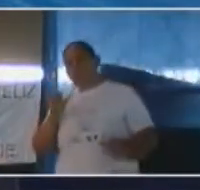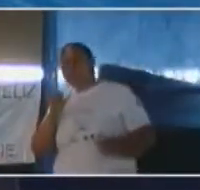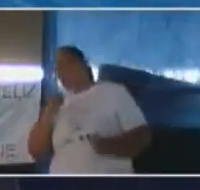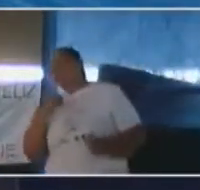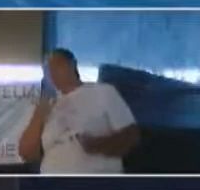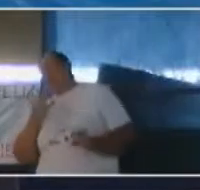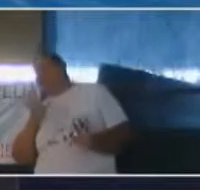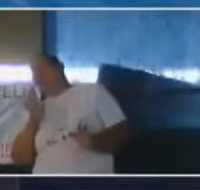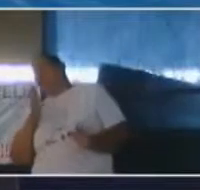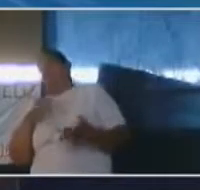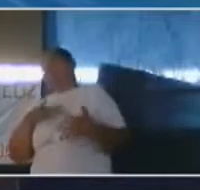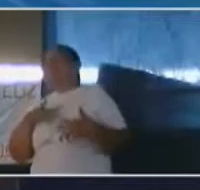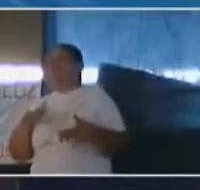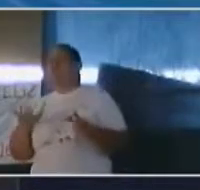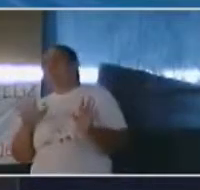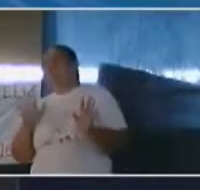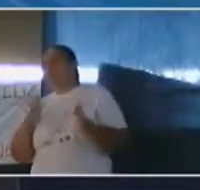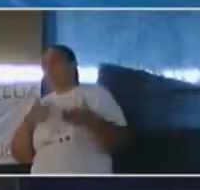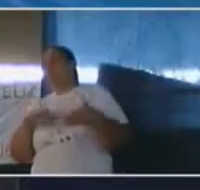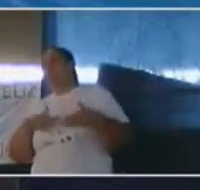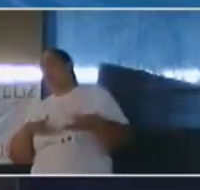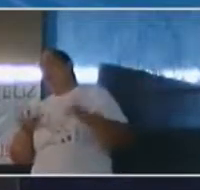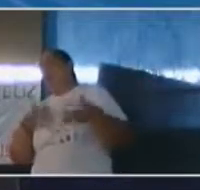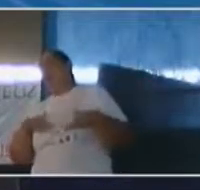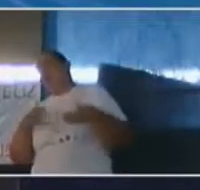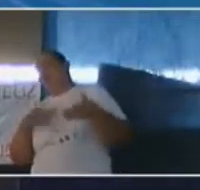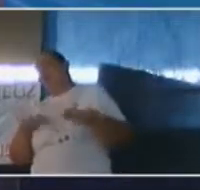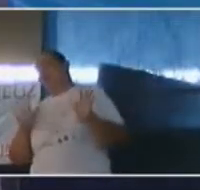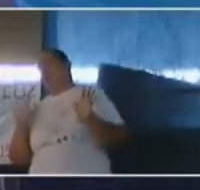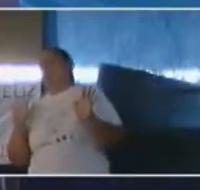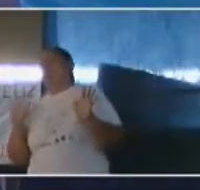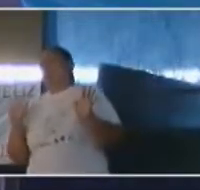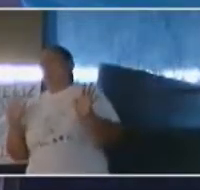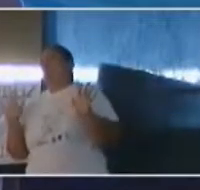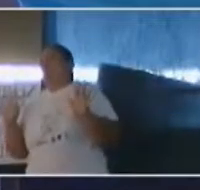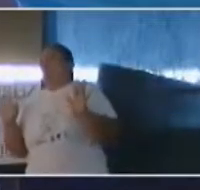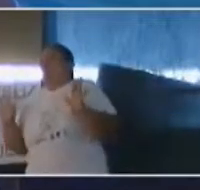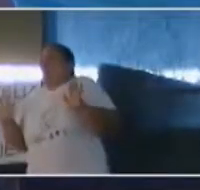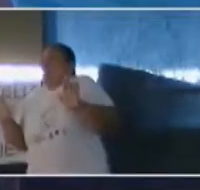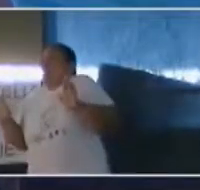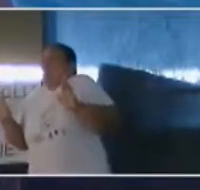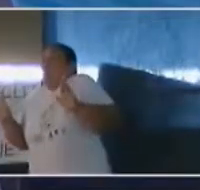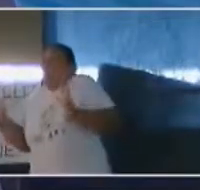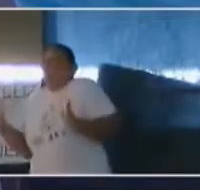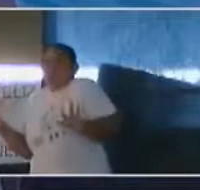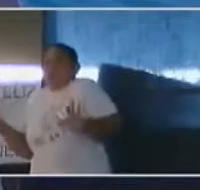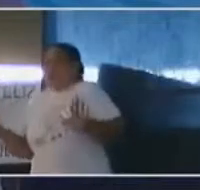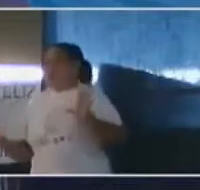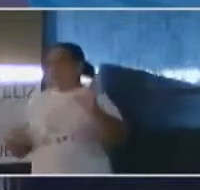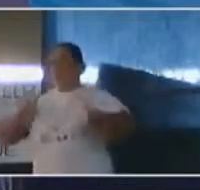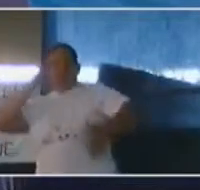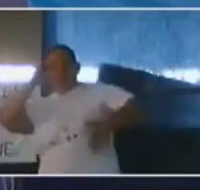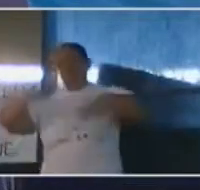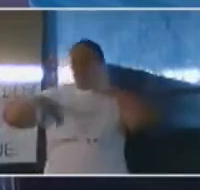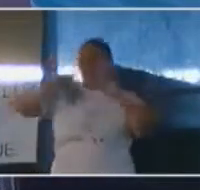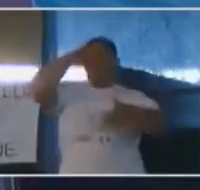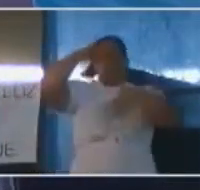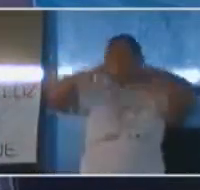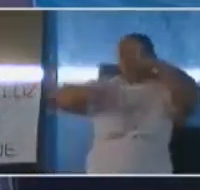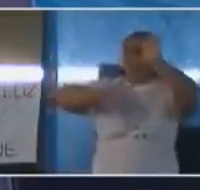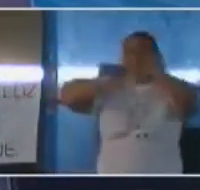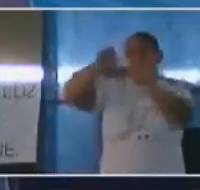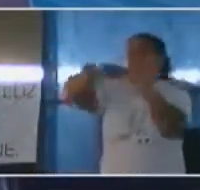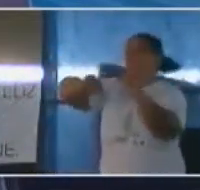grandes agitações, com uma tranquilidade. Outras são mais aventureiras, vão adiante, mudam